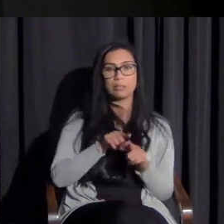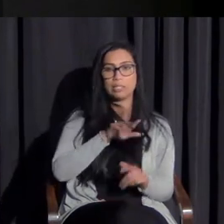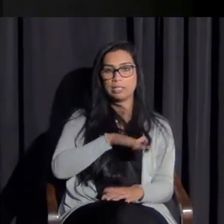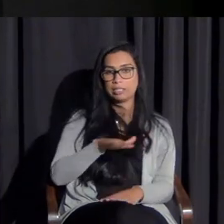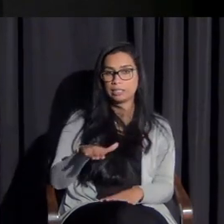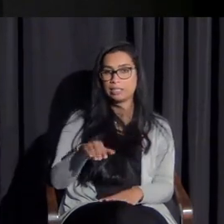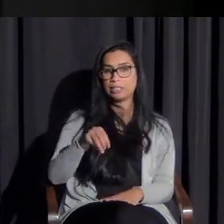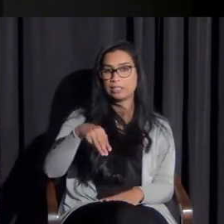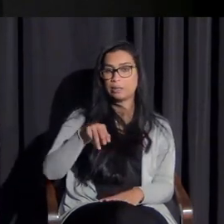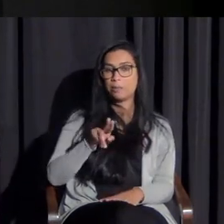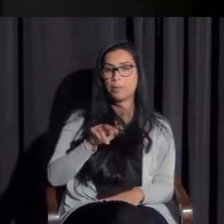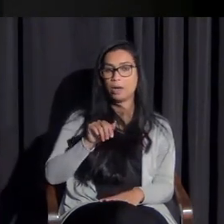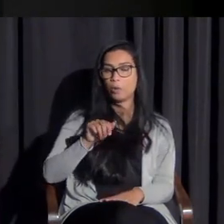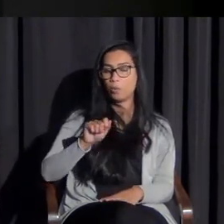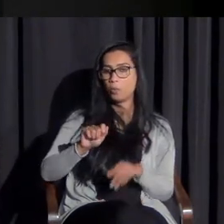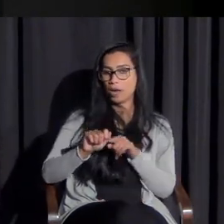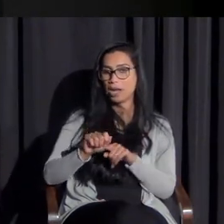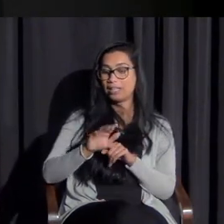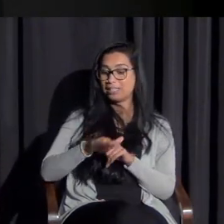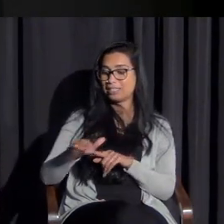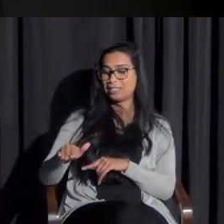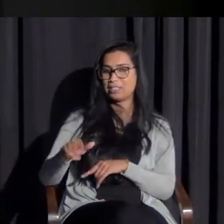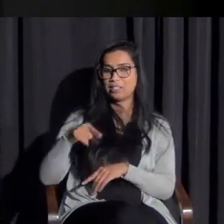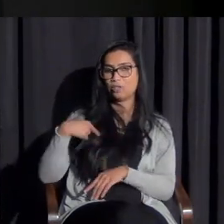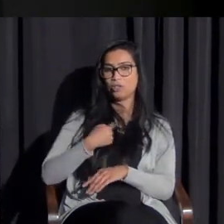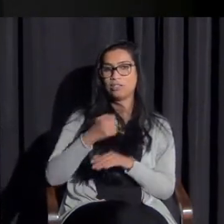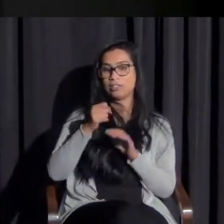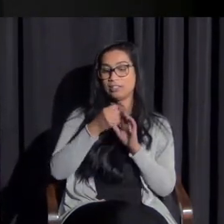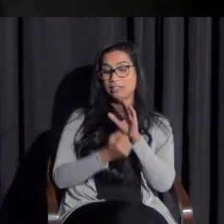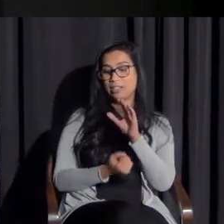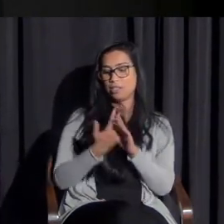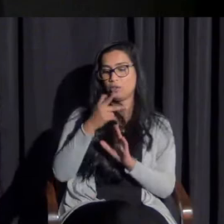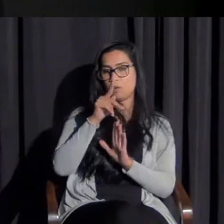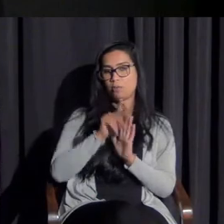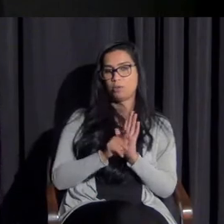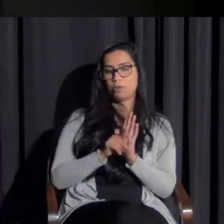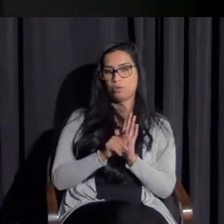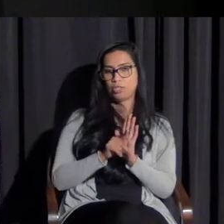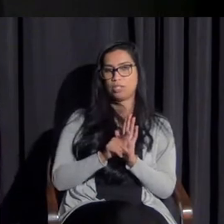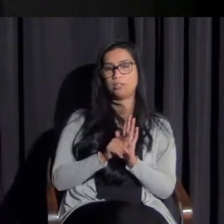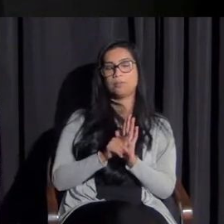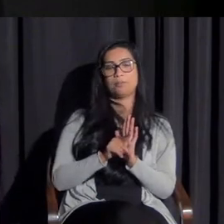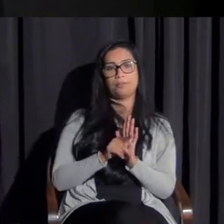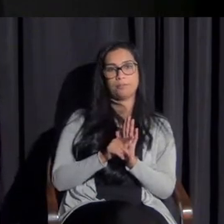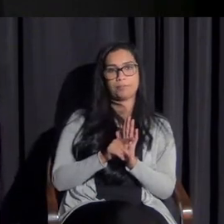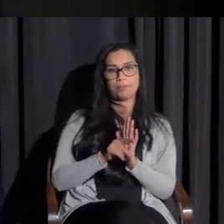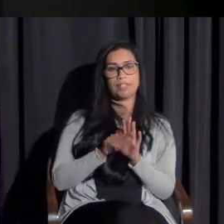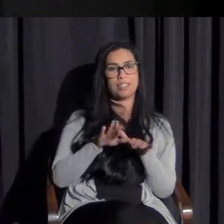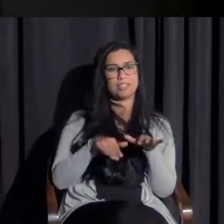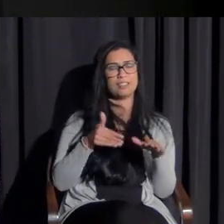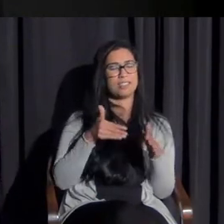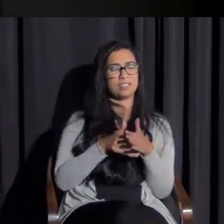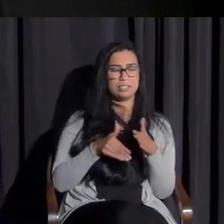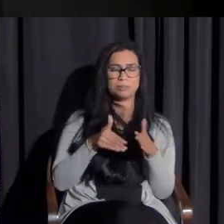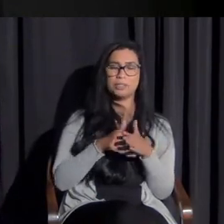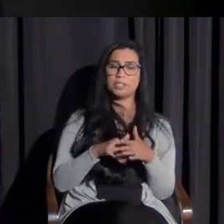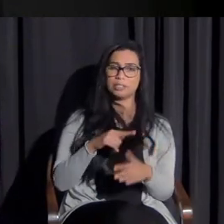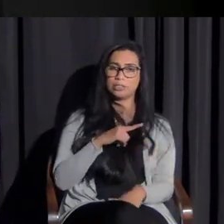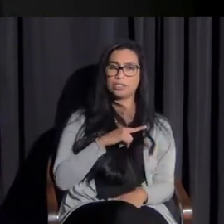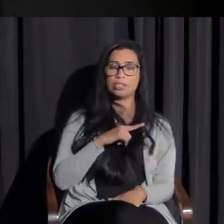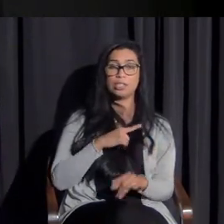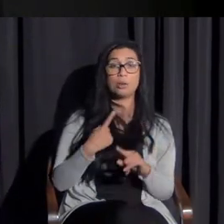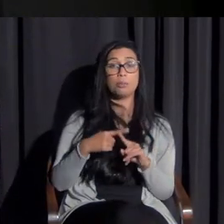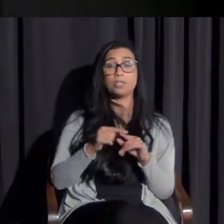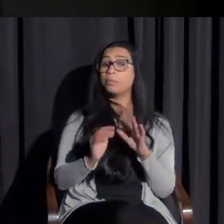Ocupação Mauá, né? E foi uma chegada muito interessante, por vezes limitada, por conta da situação